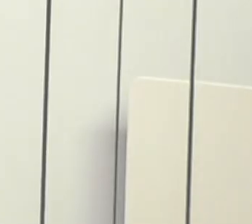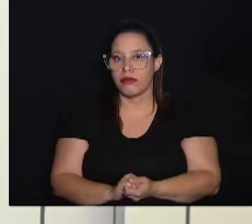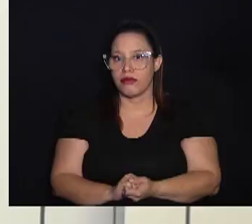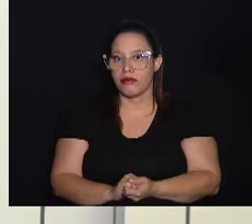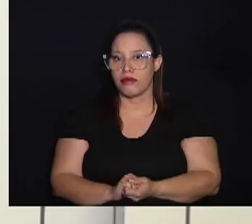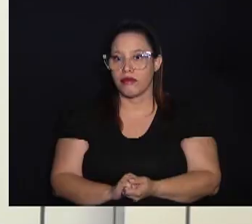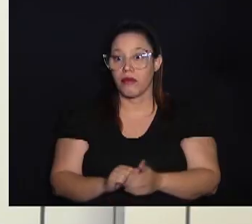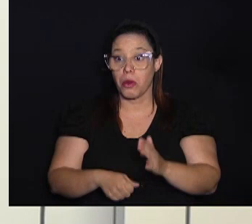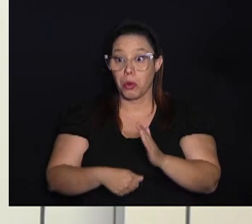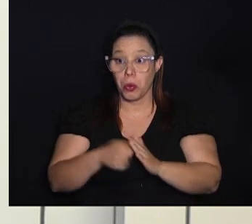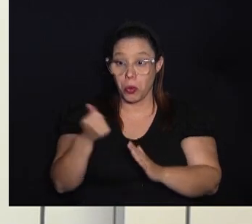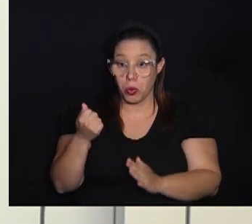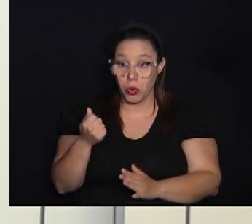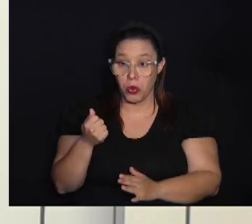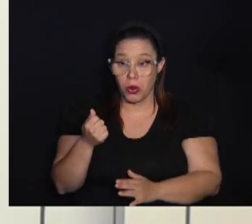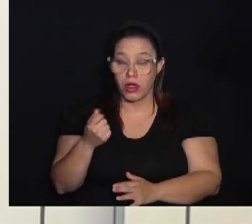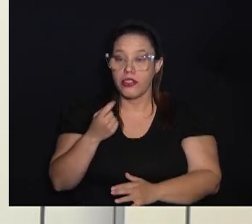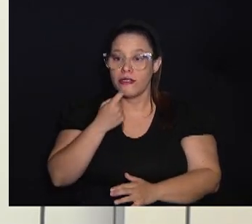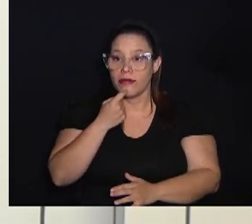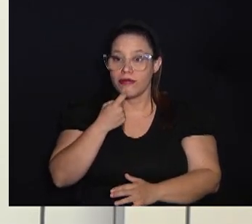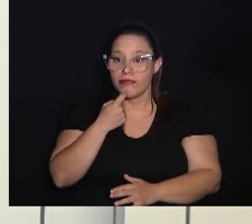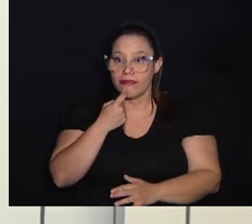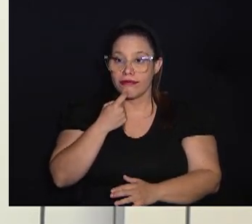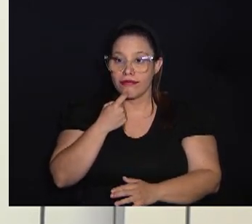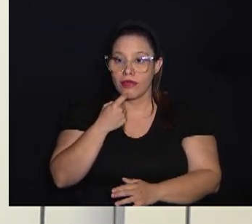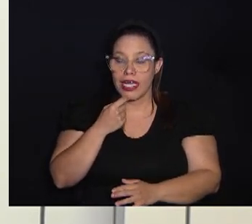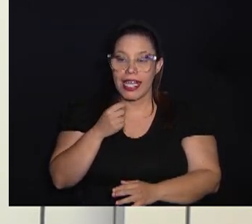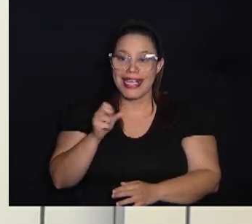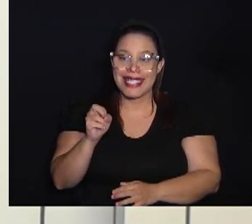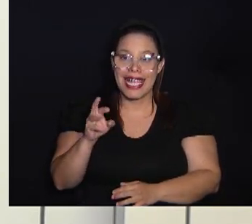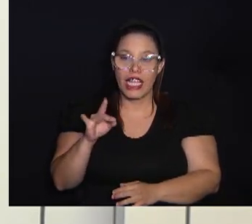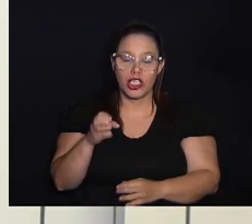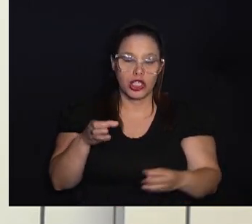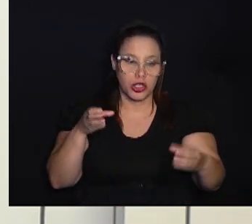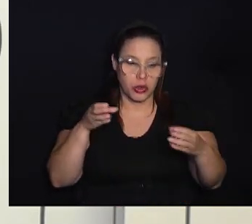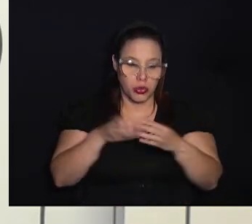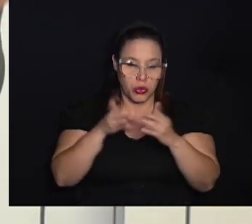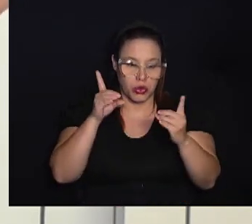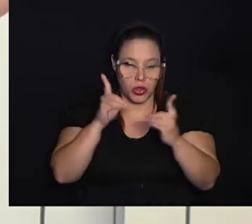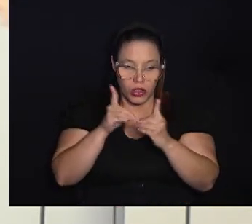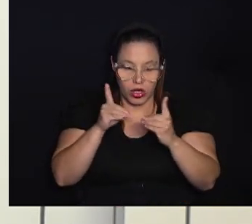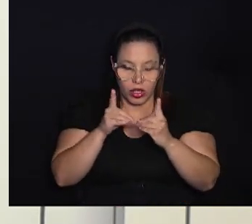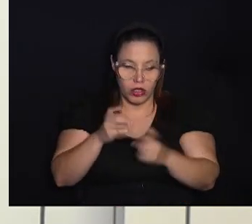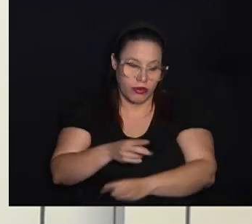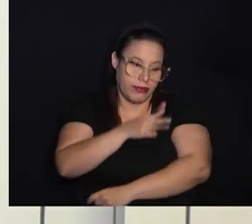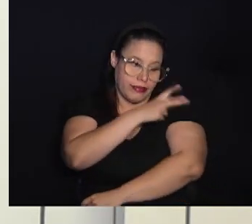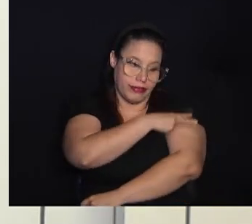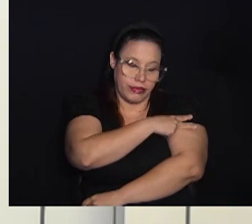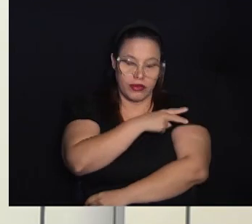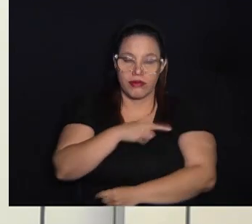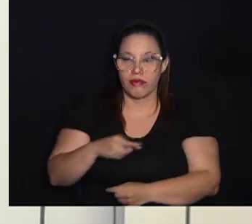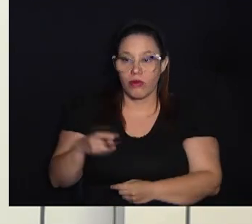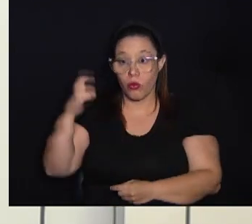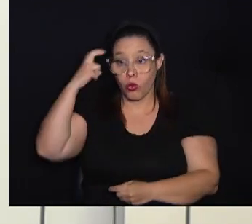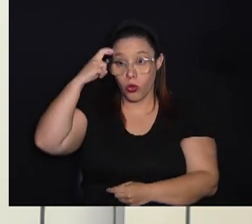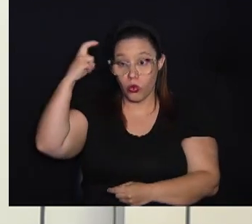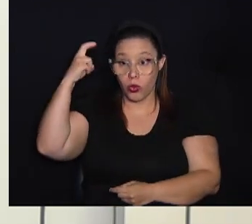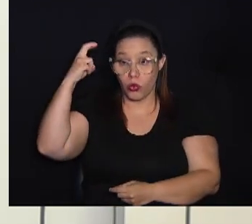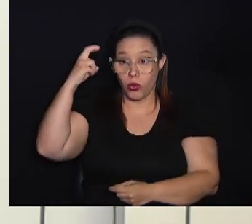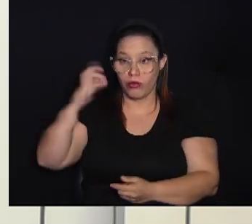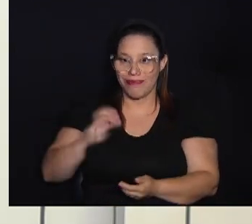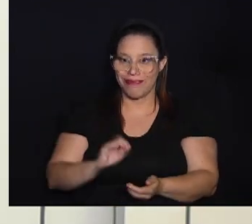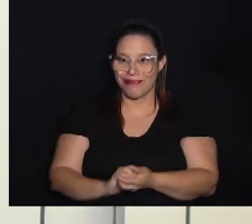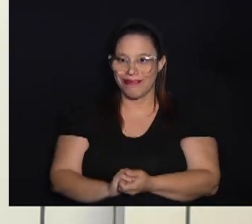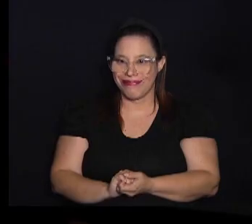Pela primeira vez, Campinas é sede do Encontro Paulista de Gestores Municipais da Cultura.